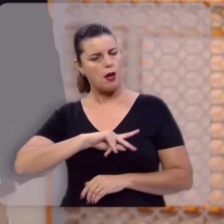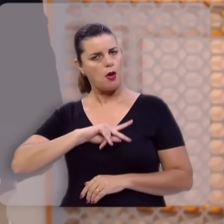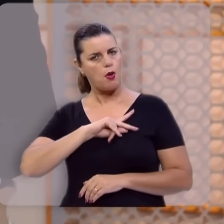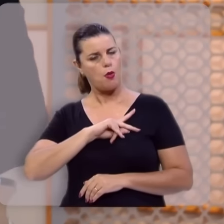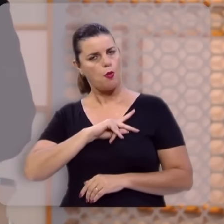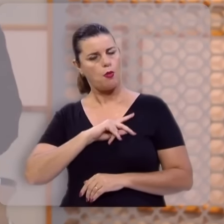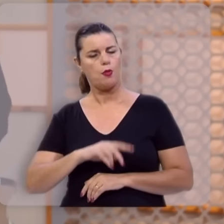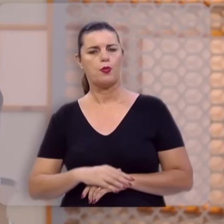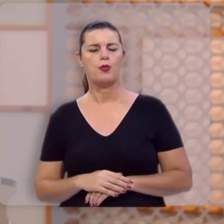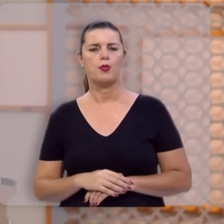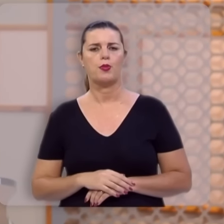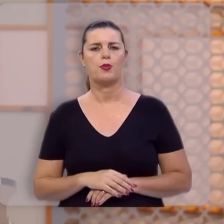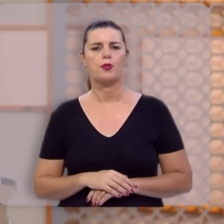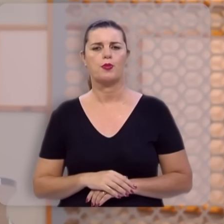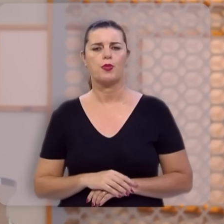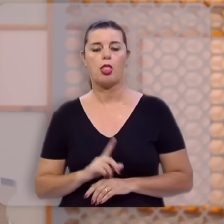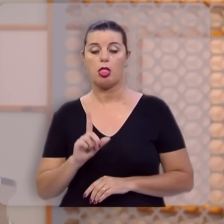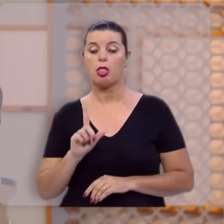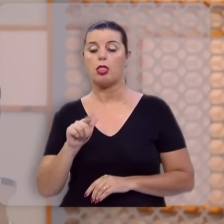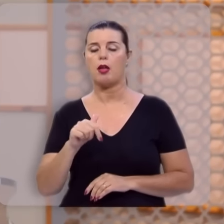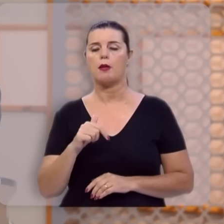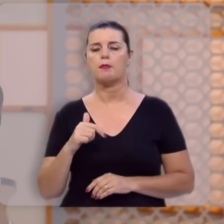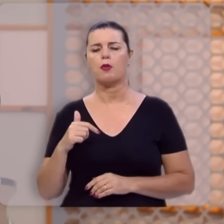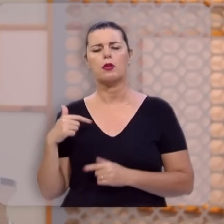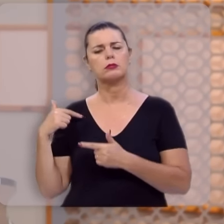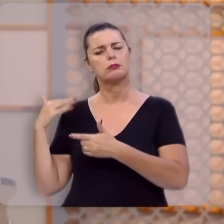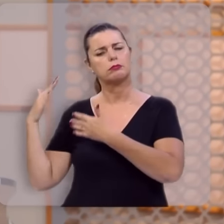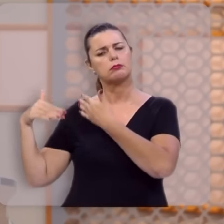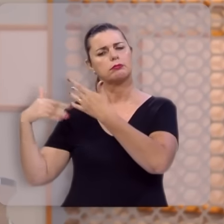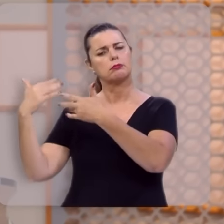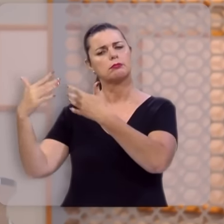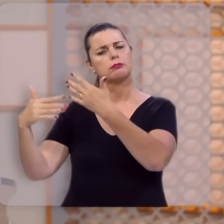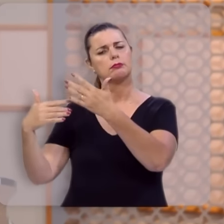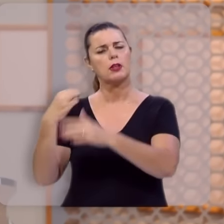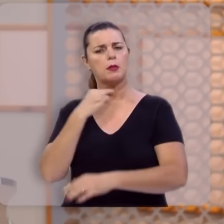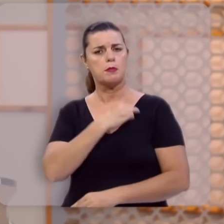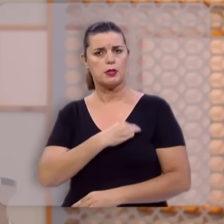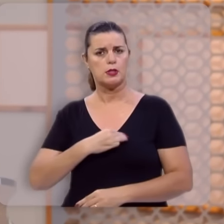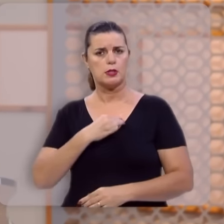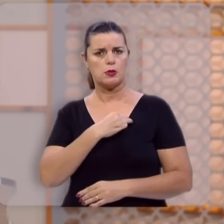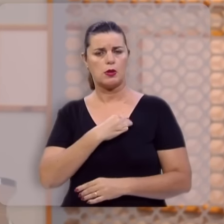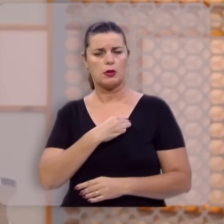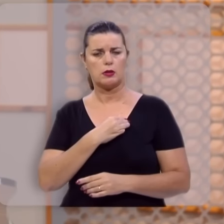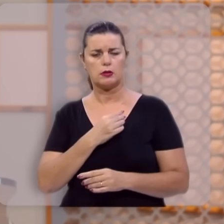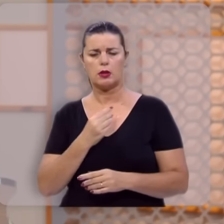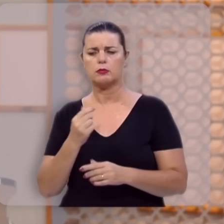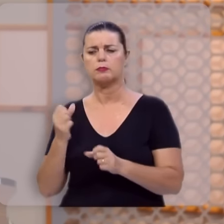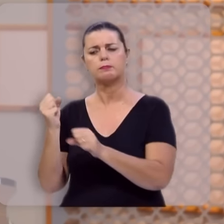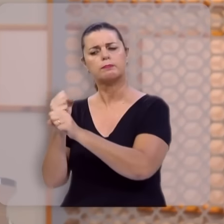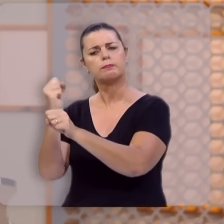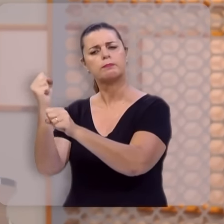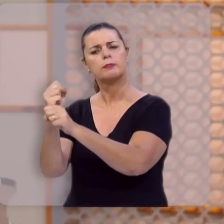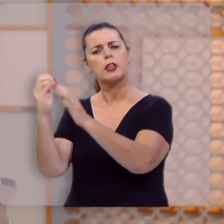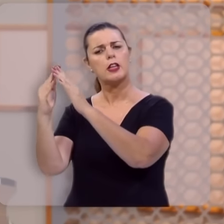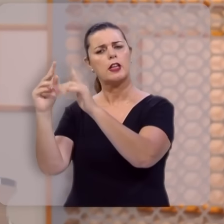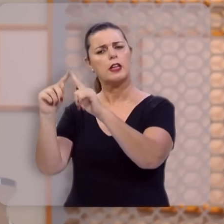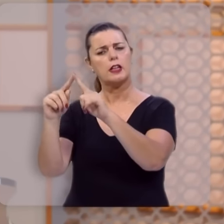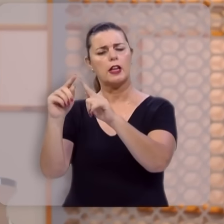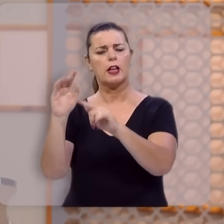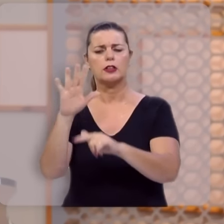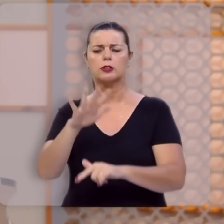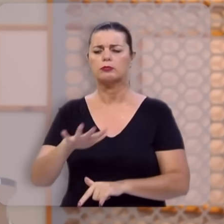Paulo, depois de uma longa jornada missionária, plantando igrejas nas províncias